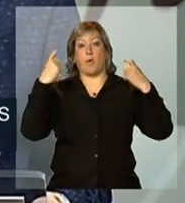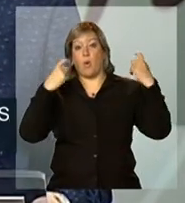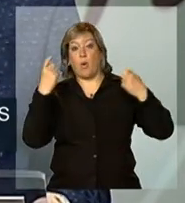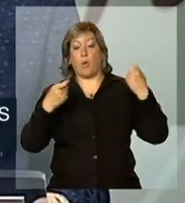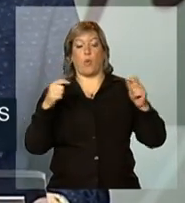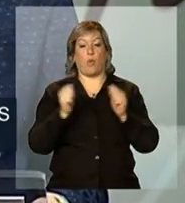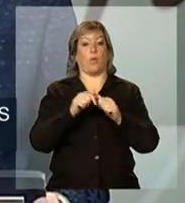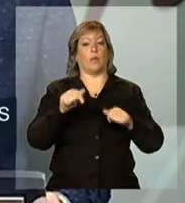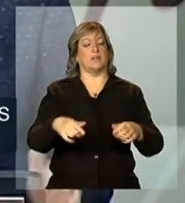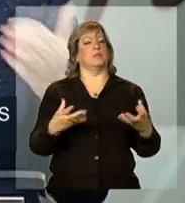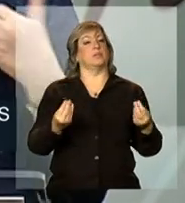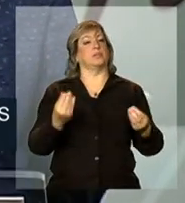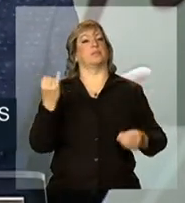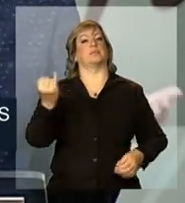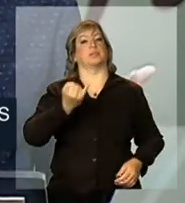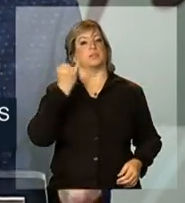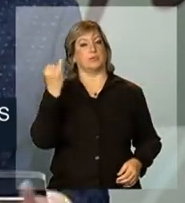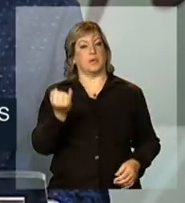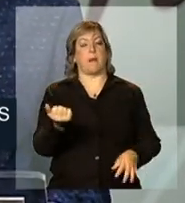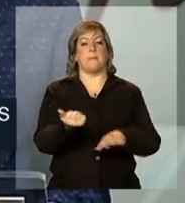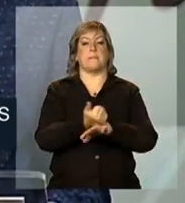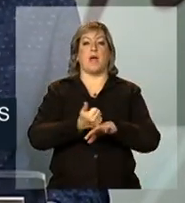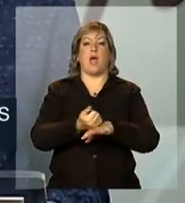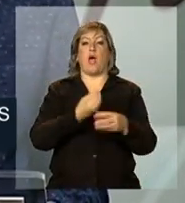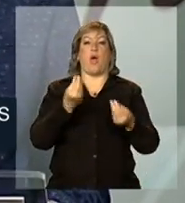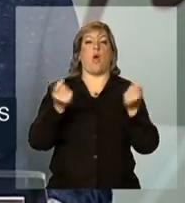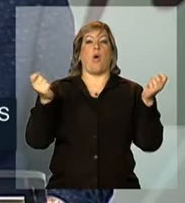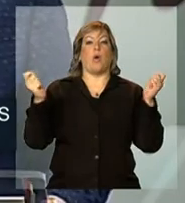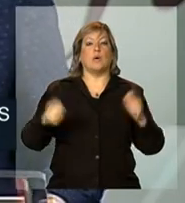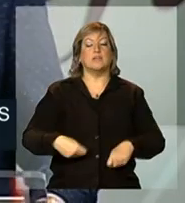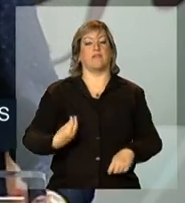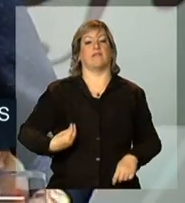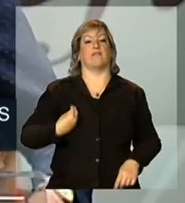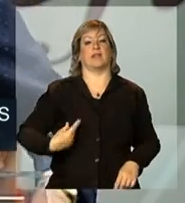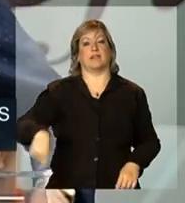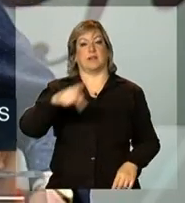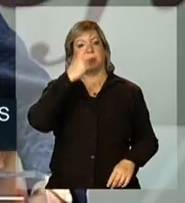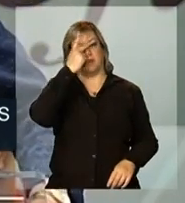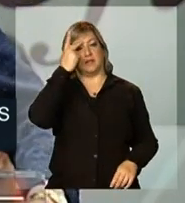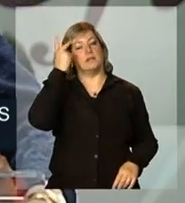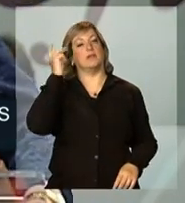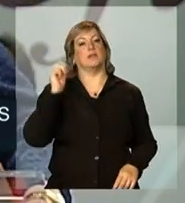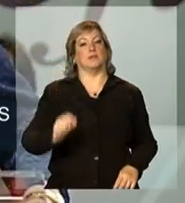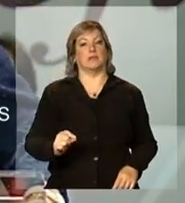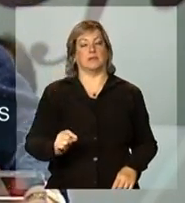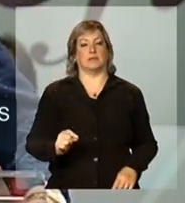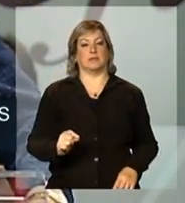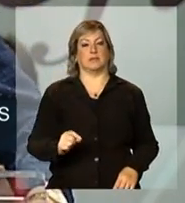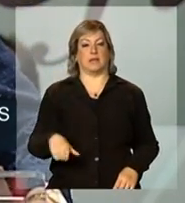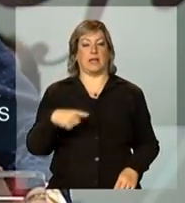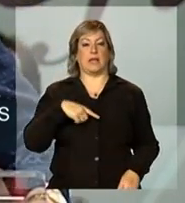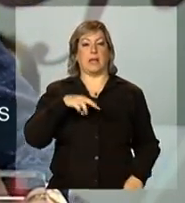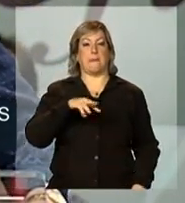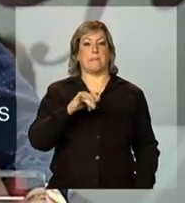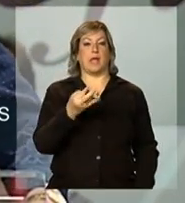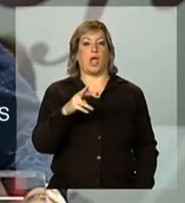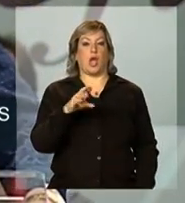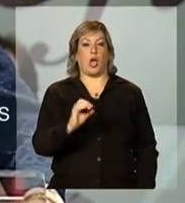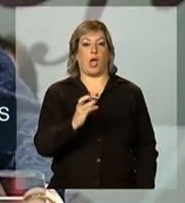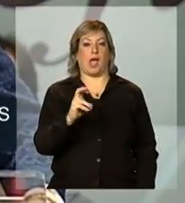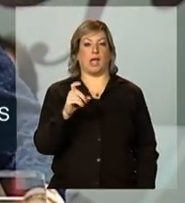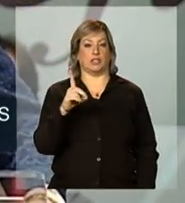é muito importante para dar melhores condições de vida para as pessoas. A linha de microcrédito para